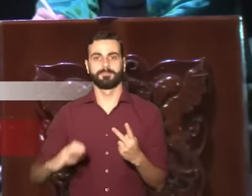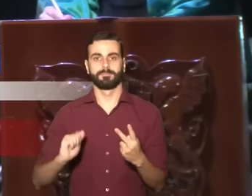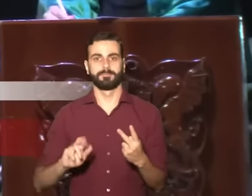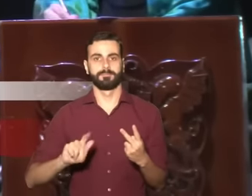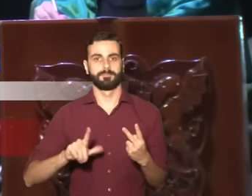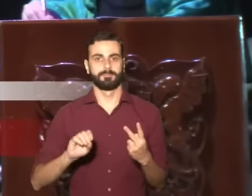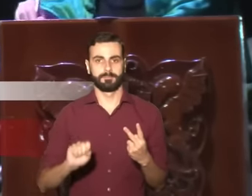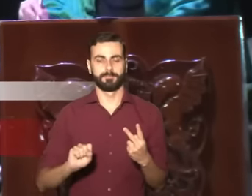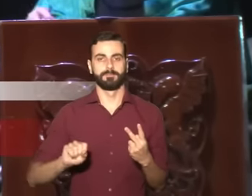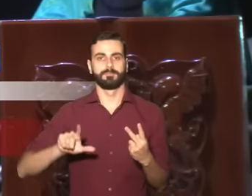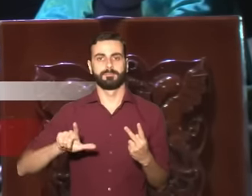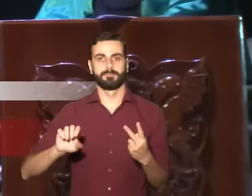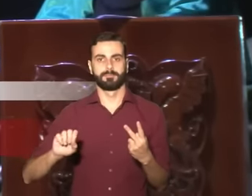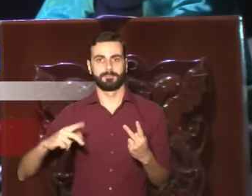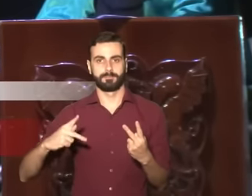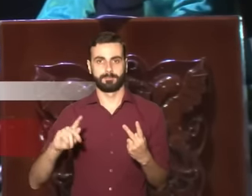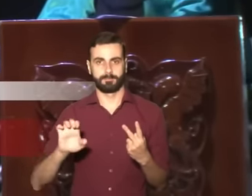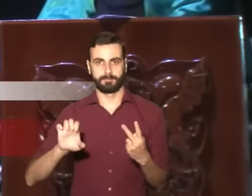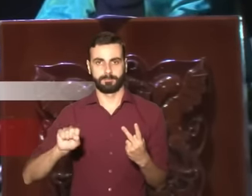Alberto Lopes.